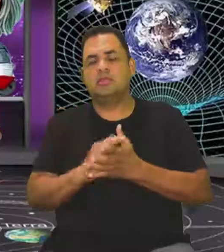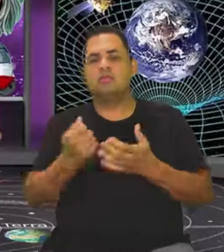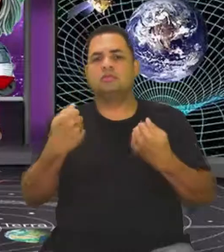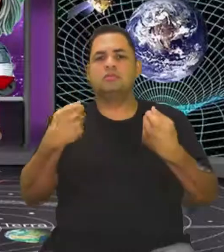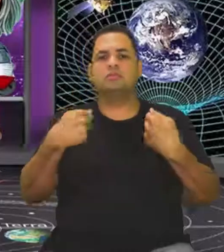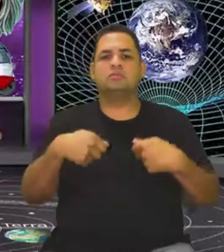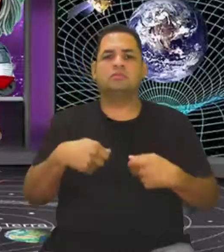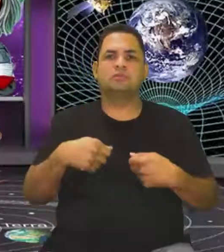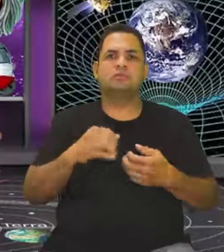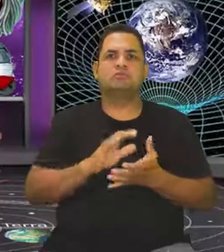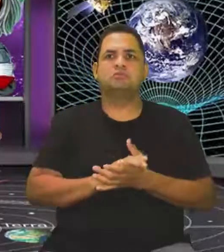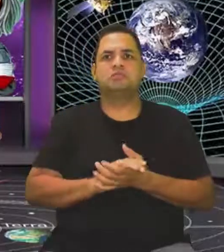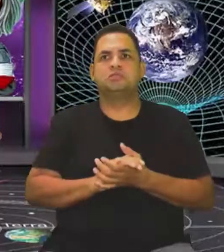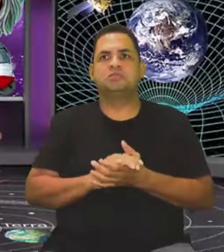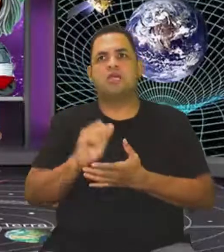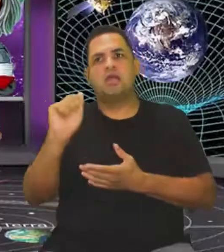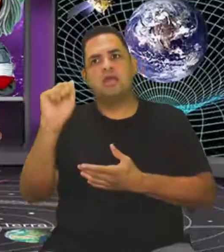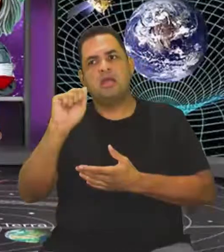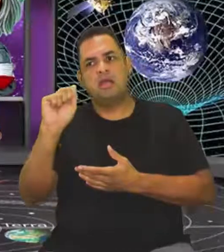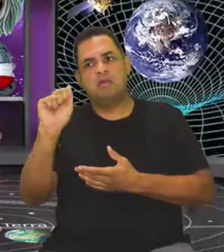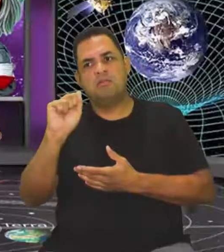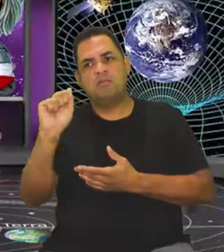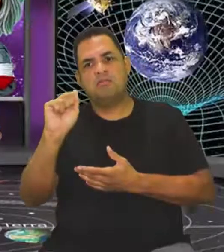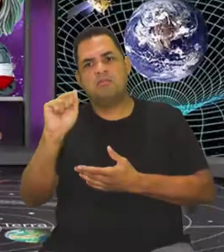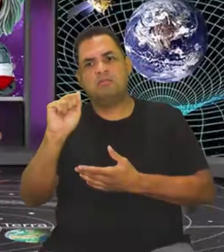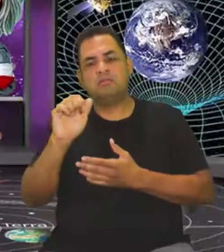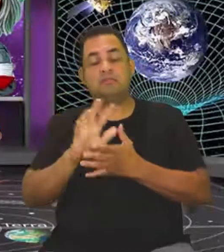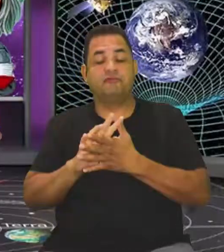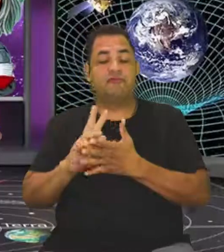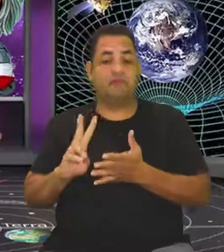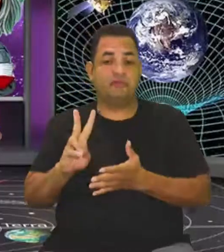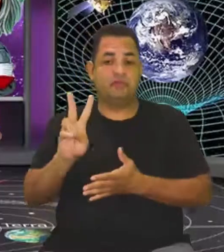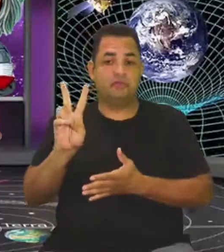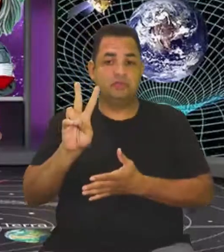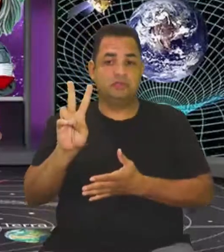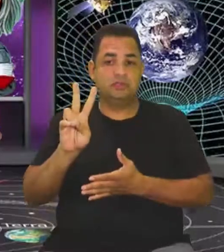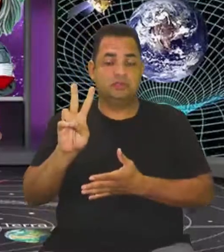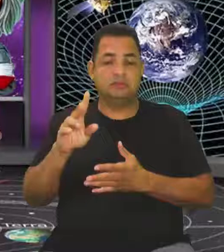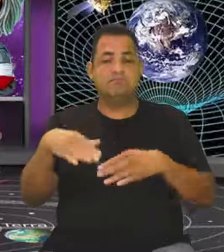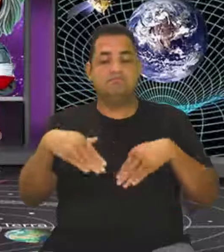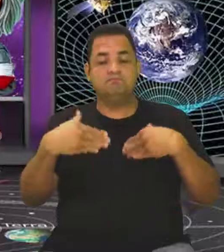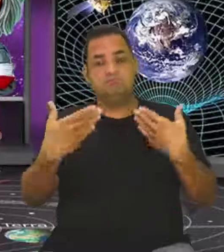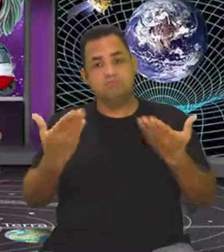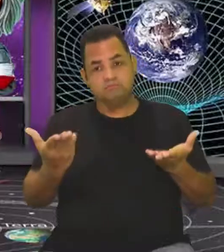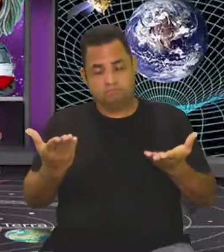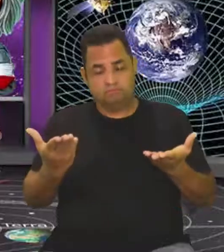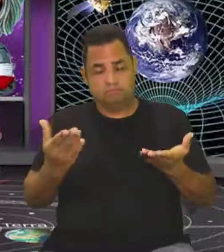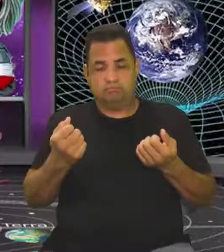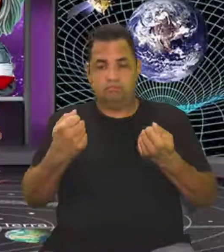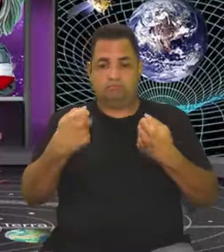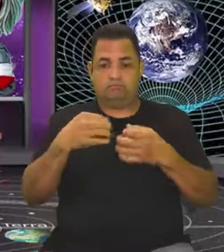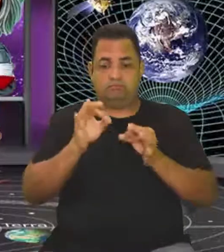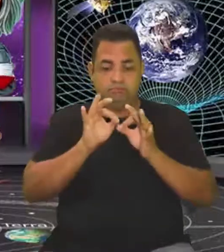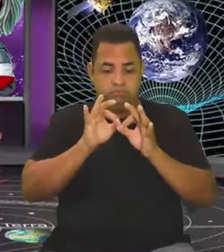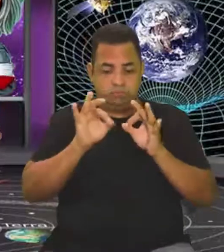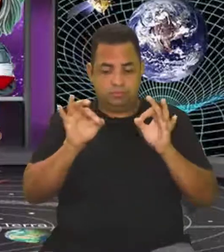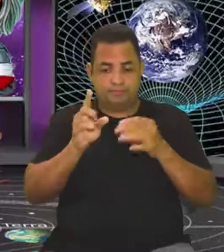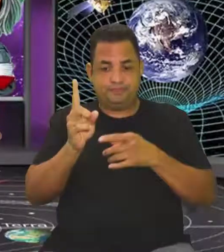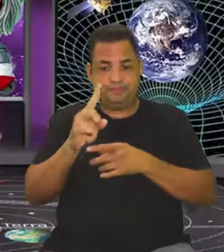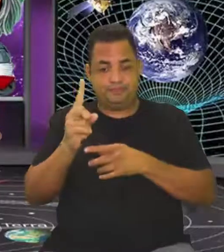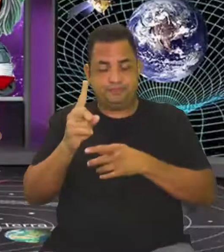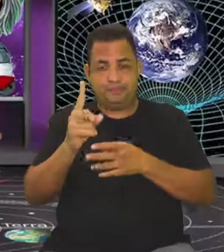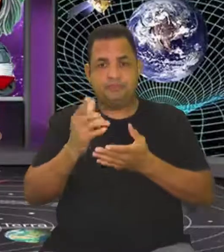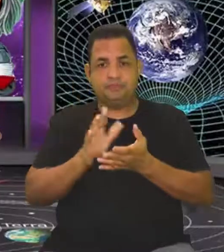exemplo, corrente. Nós podemos medir voltagem, nós podemos medir resistência e cada